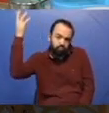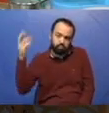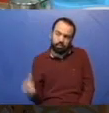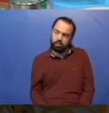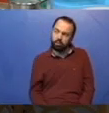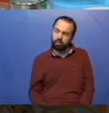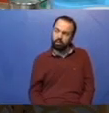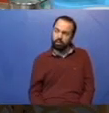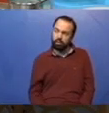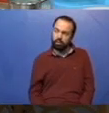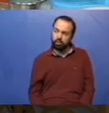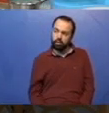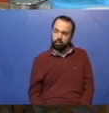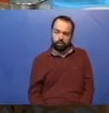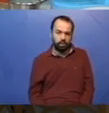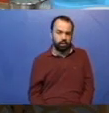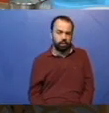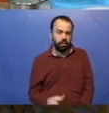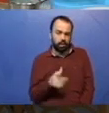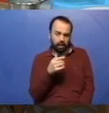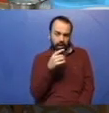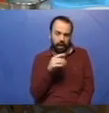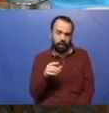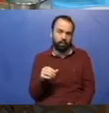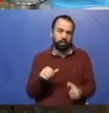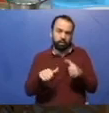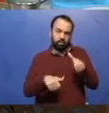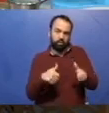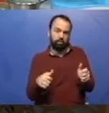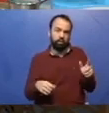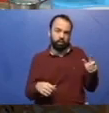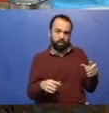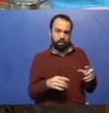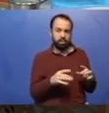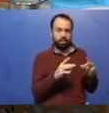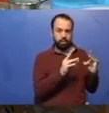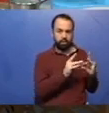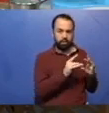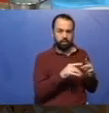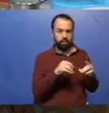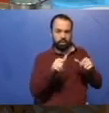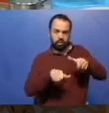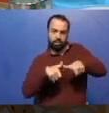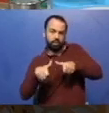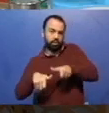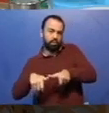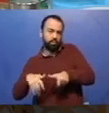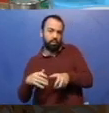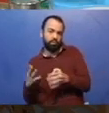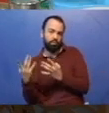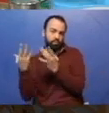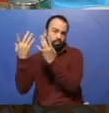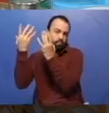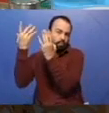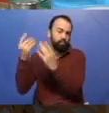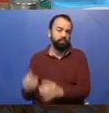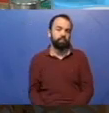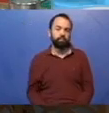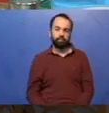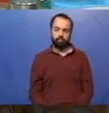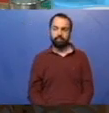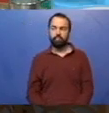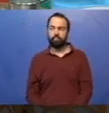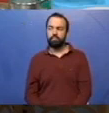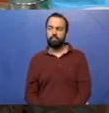evaporar, tá? Então, a água que passou do estado líquido, ela se transformou em vapor,